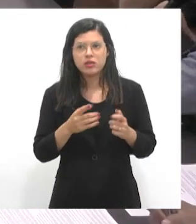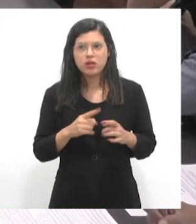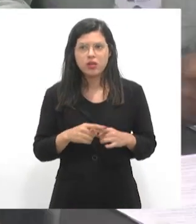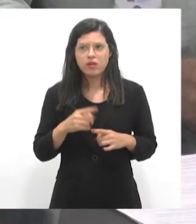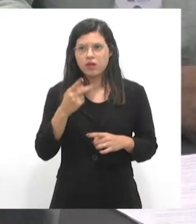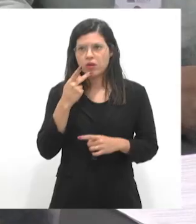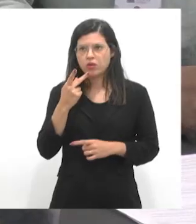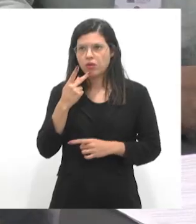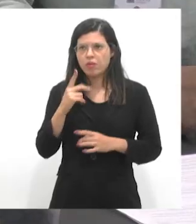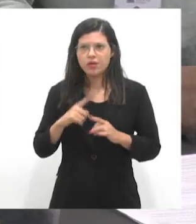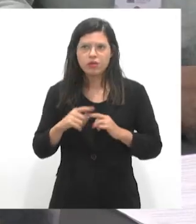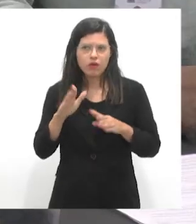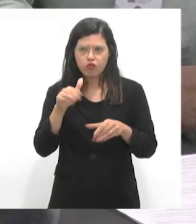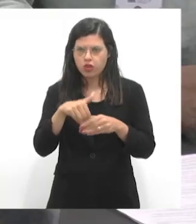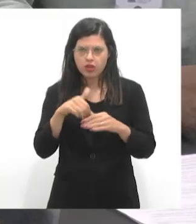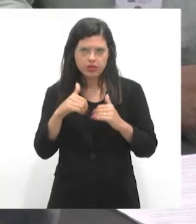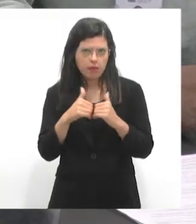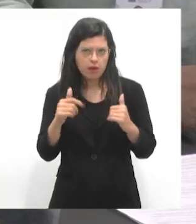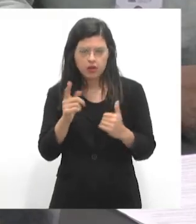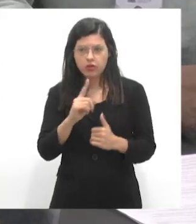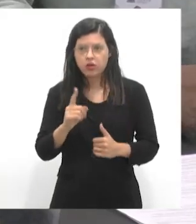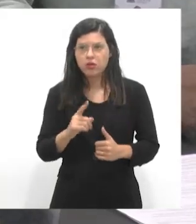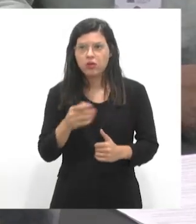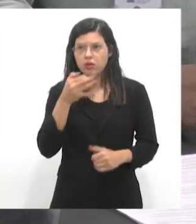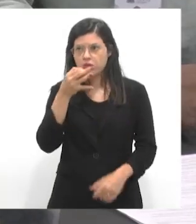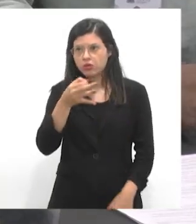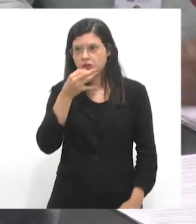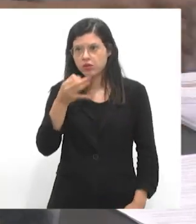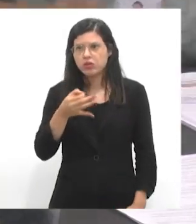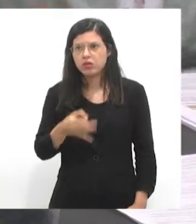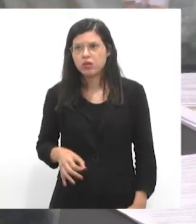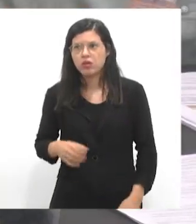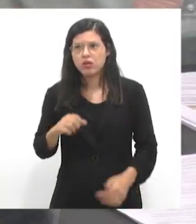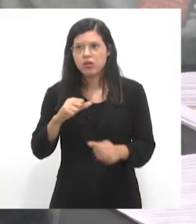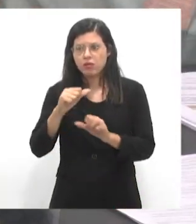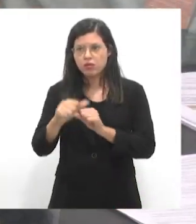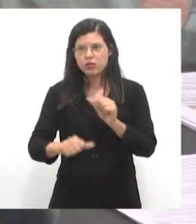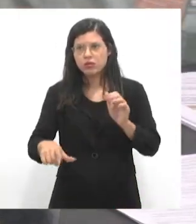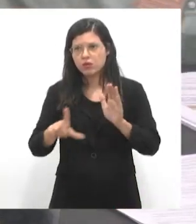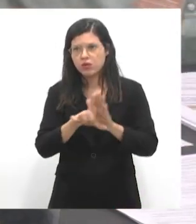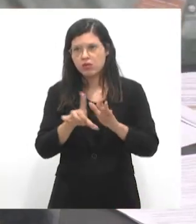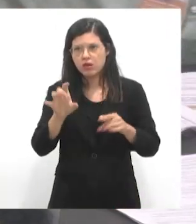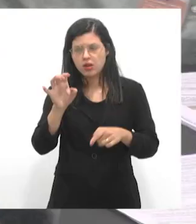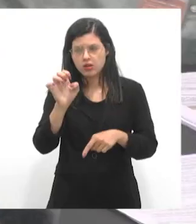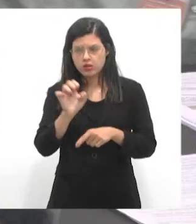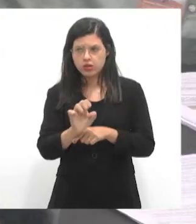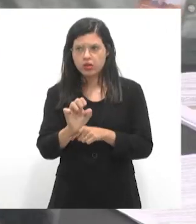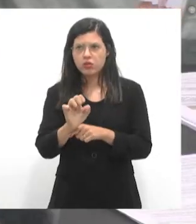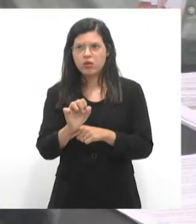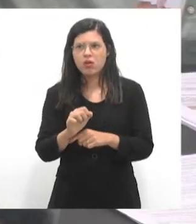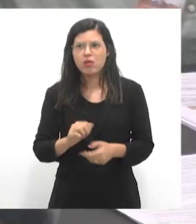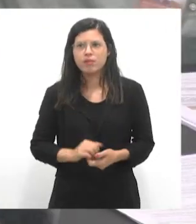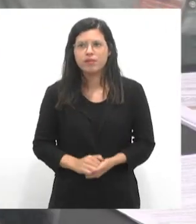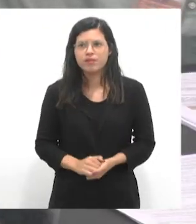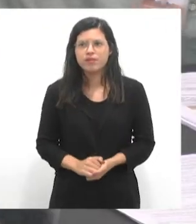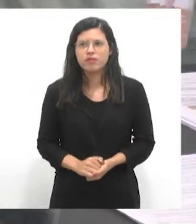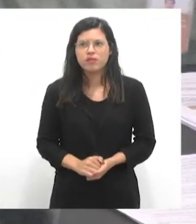vai criar um voto em separado. Podia dar uma sugestão. Ele está modificando uma lei estadual. Uma lei